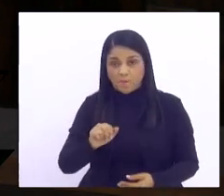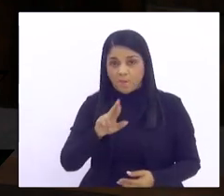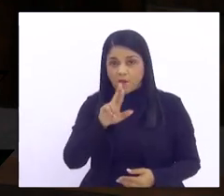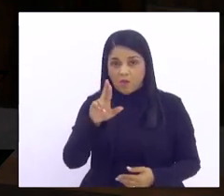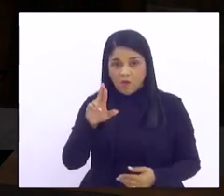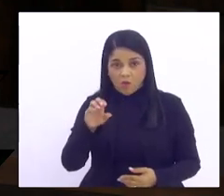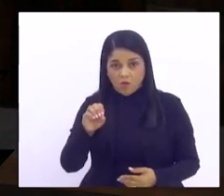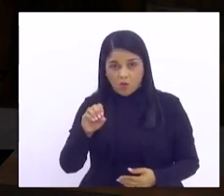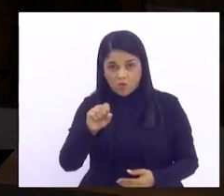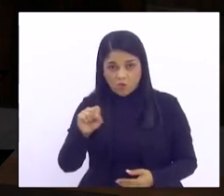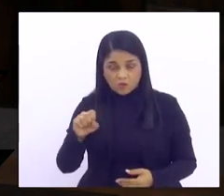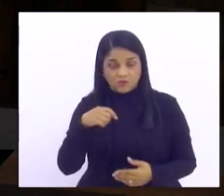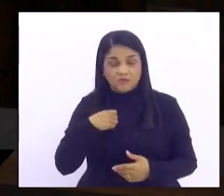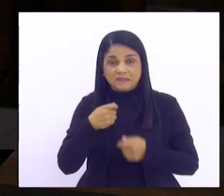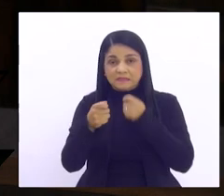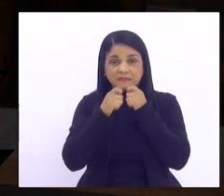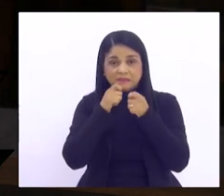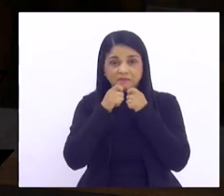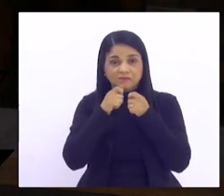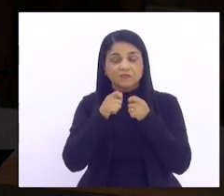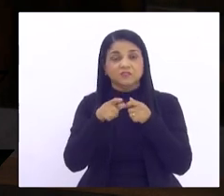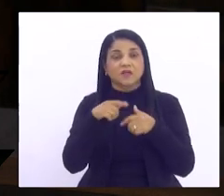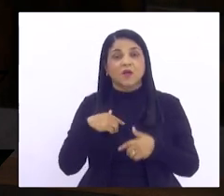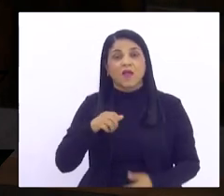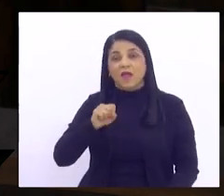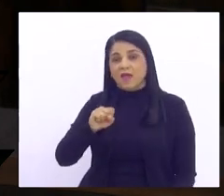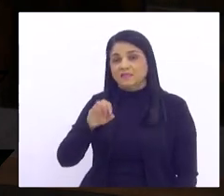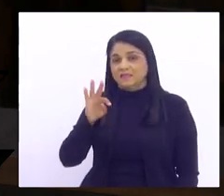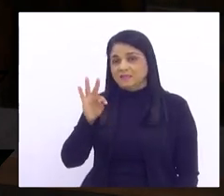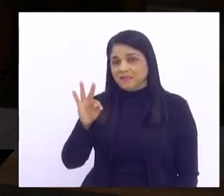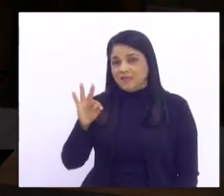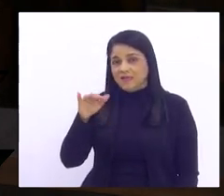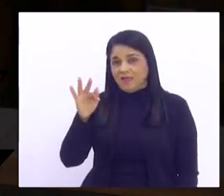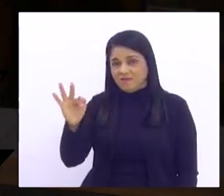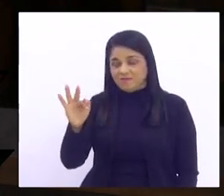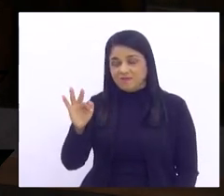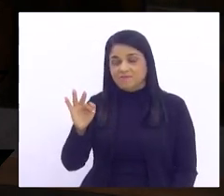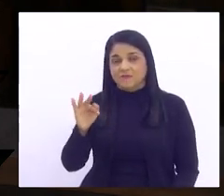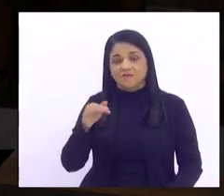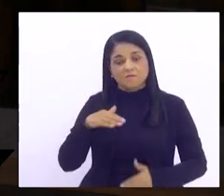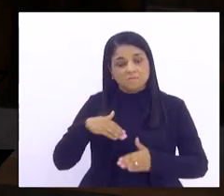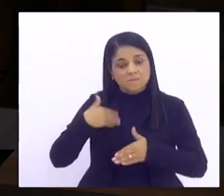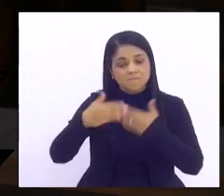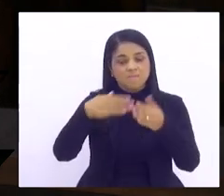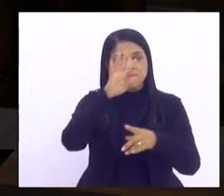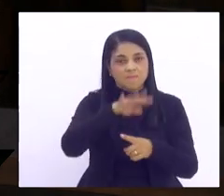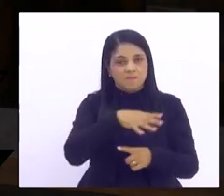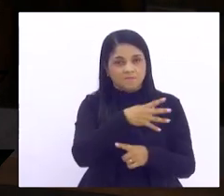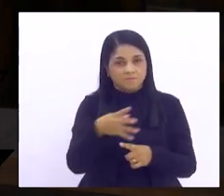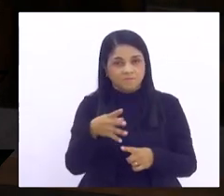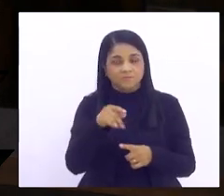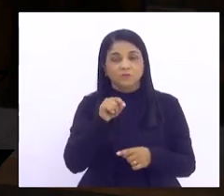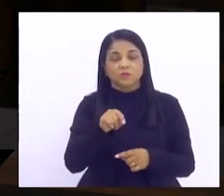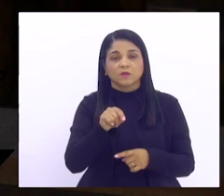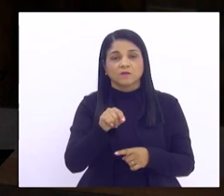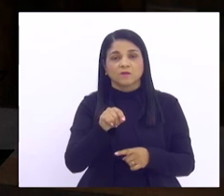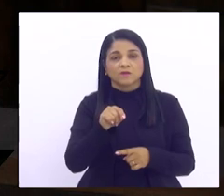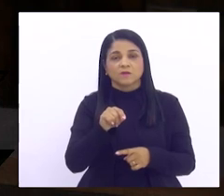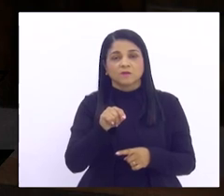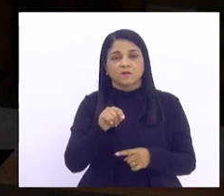ele deu uma entrevista e ele falou, o STF deve avançar a agenda. E ele cita o Roe versus Wade, que é o case